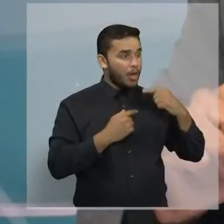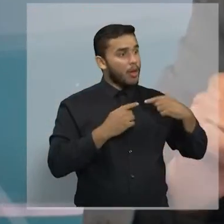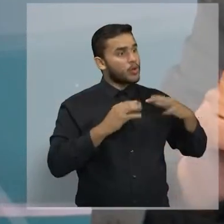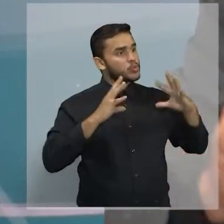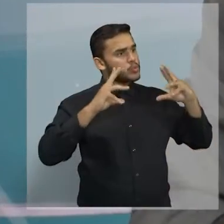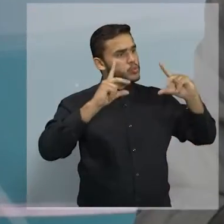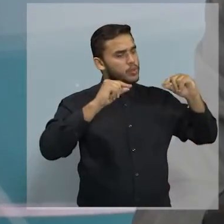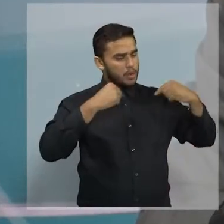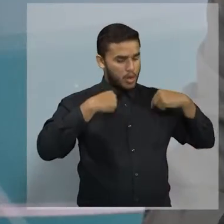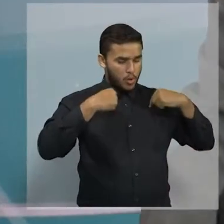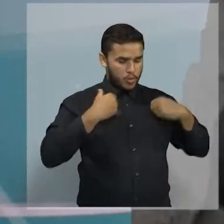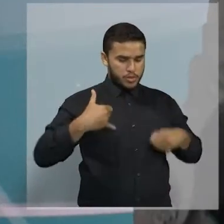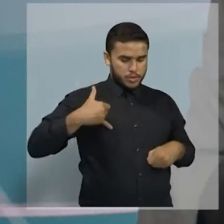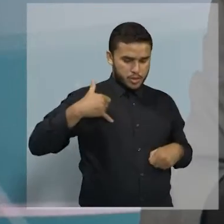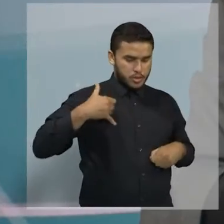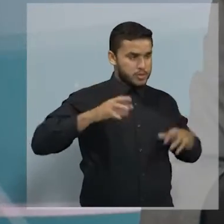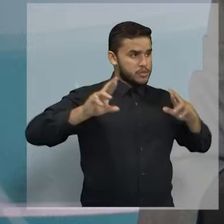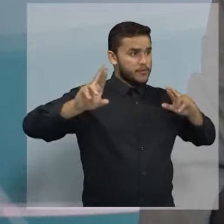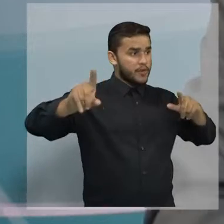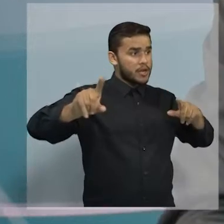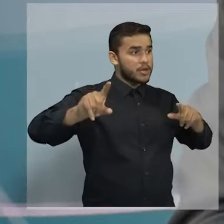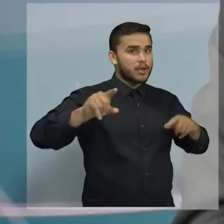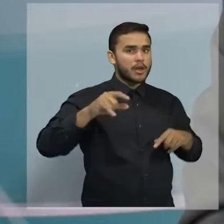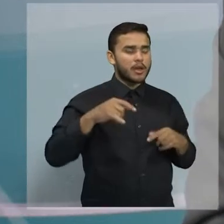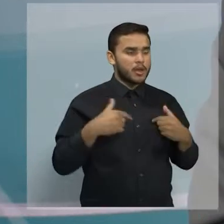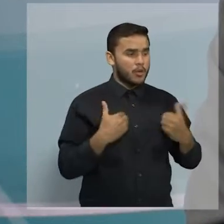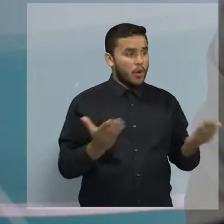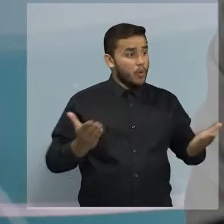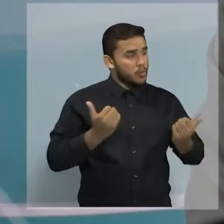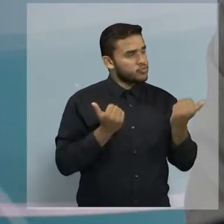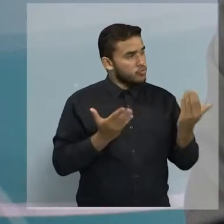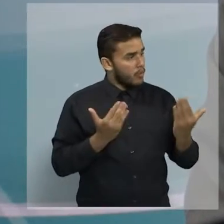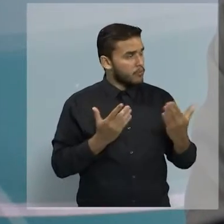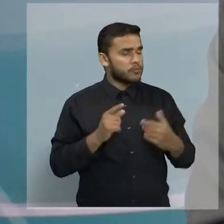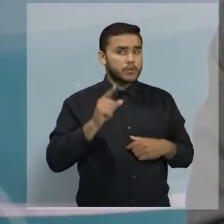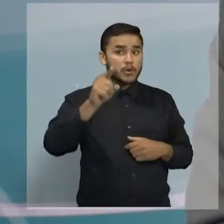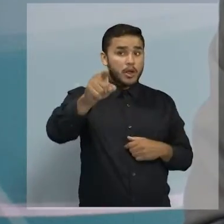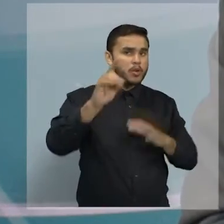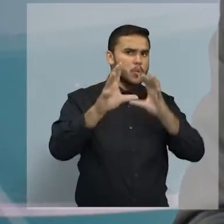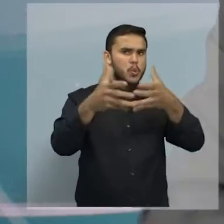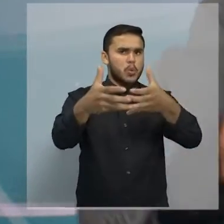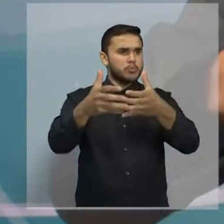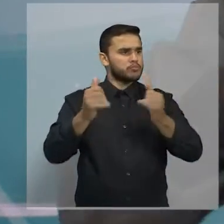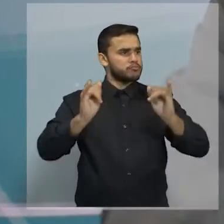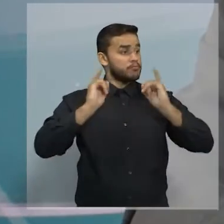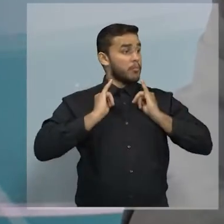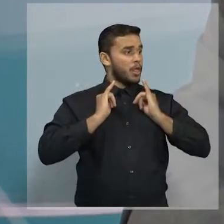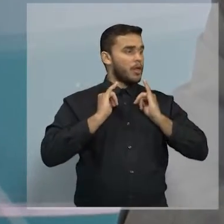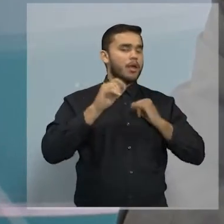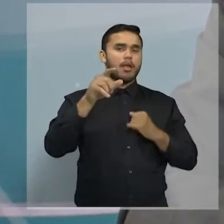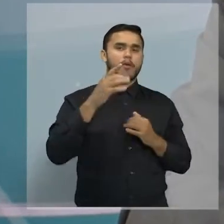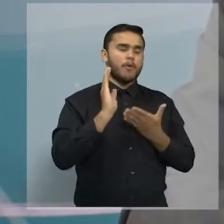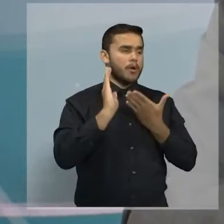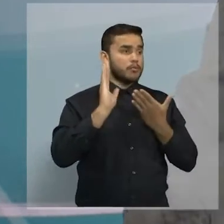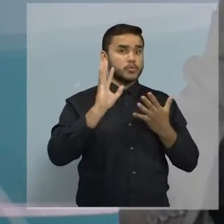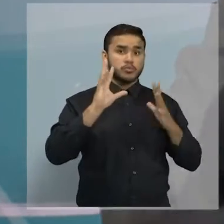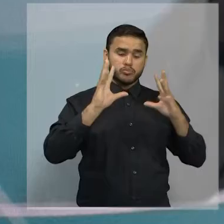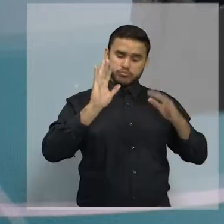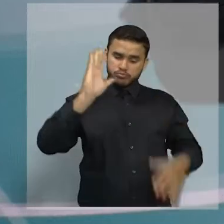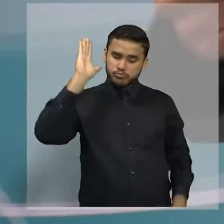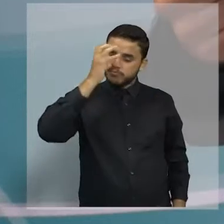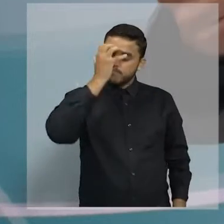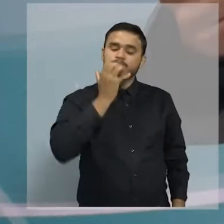intergeracional. Quer dizer, eu enquanto da geração atual, recebo um legado da geração anterior e assumo o contrato